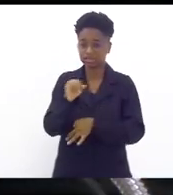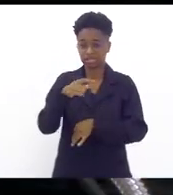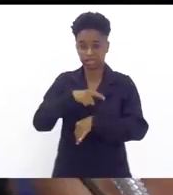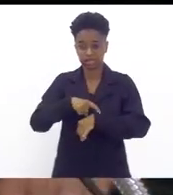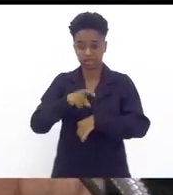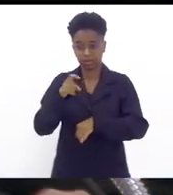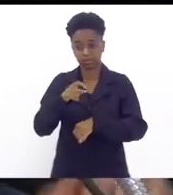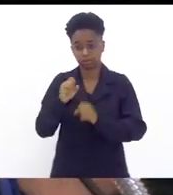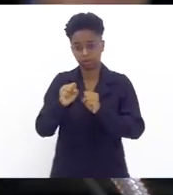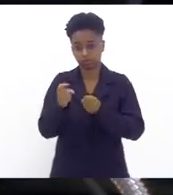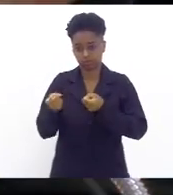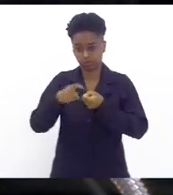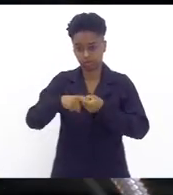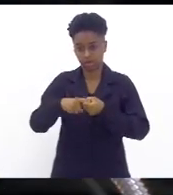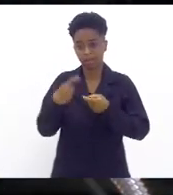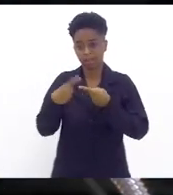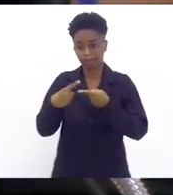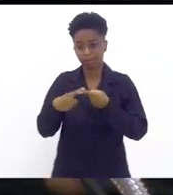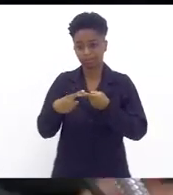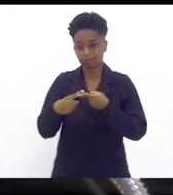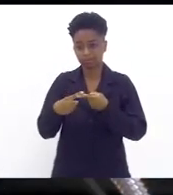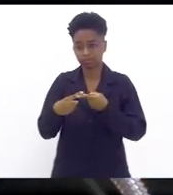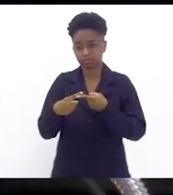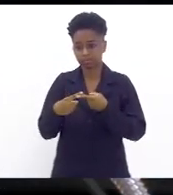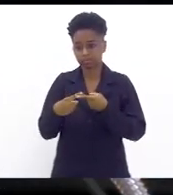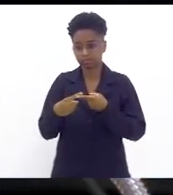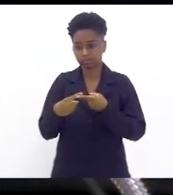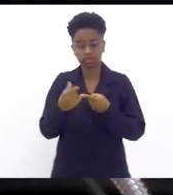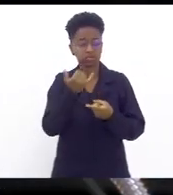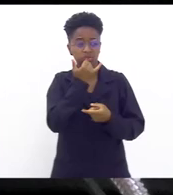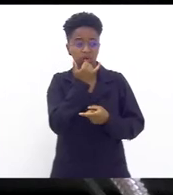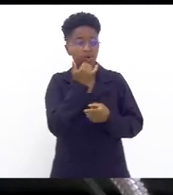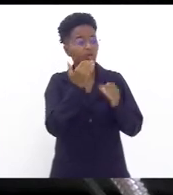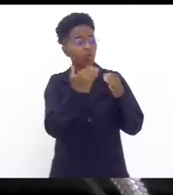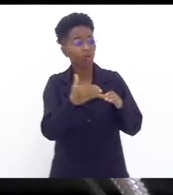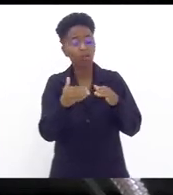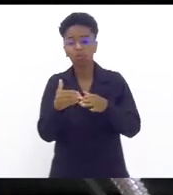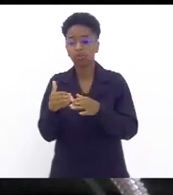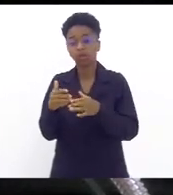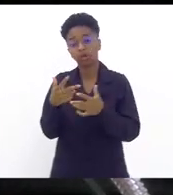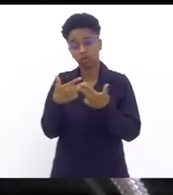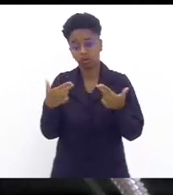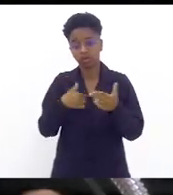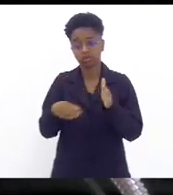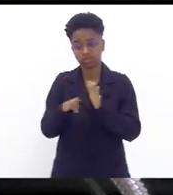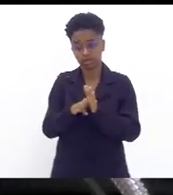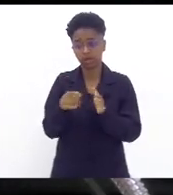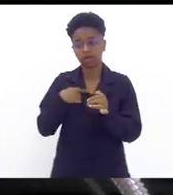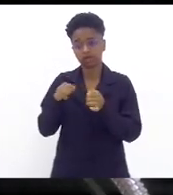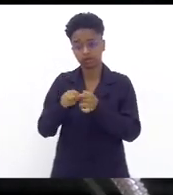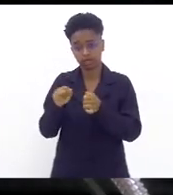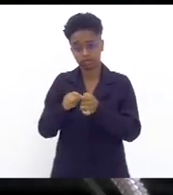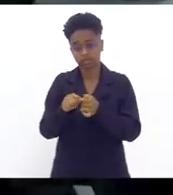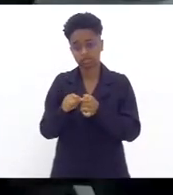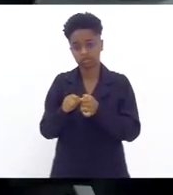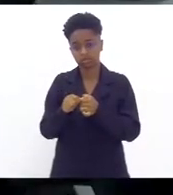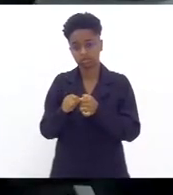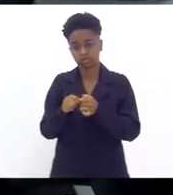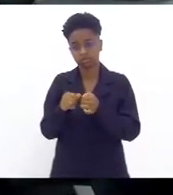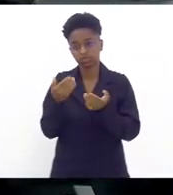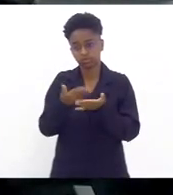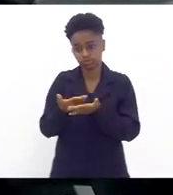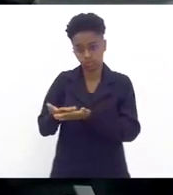pode voltar pessoal tá perguntando concurso isso tudo quando eu cheguei eu fiz um histórico um Tô fazendo